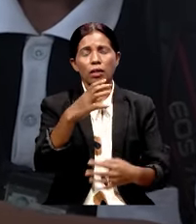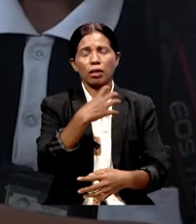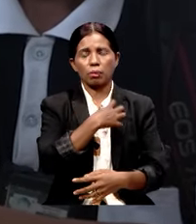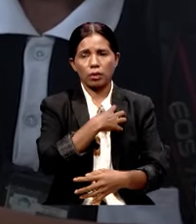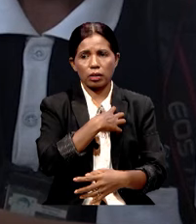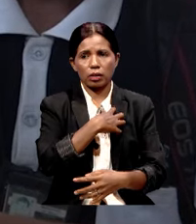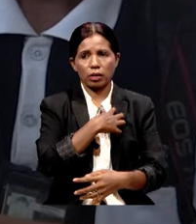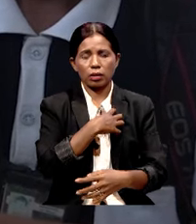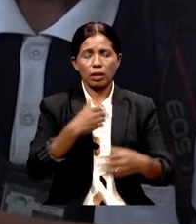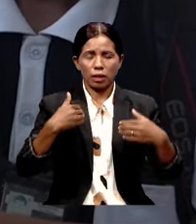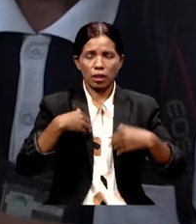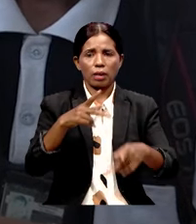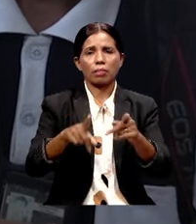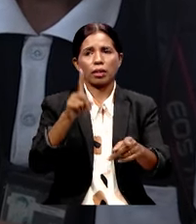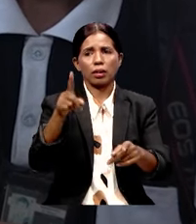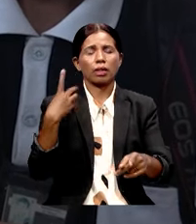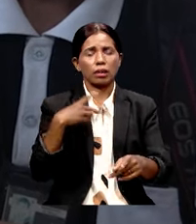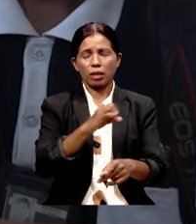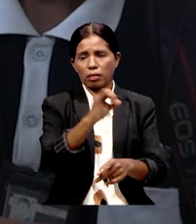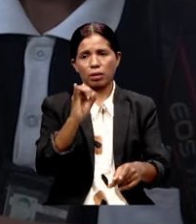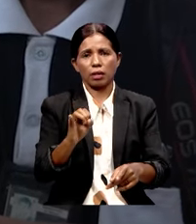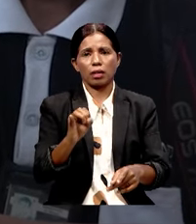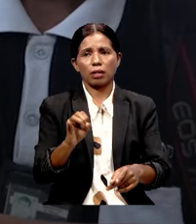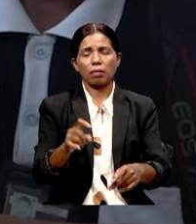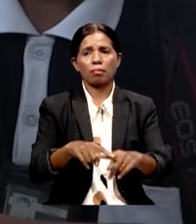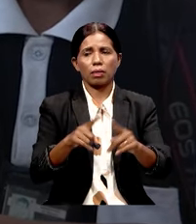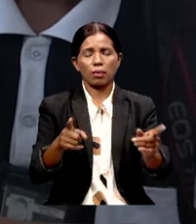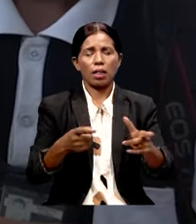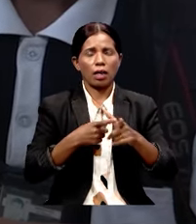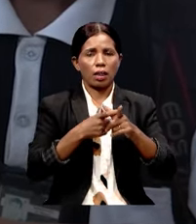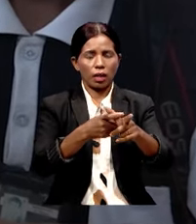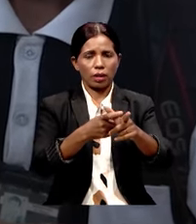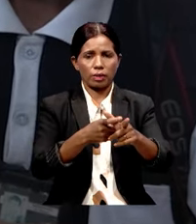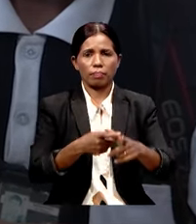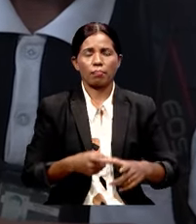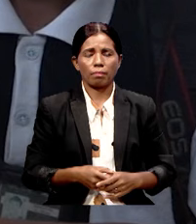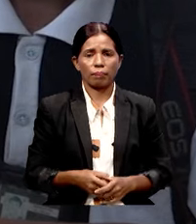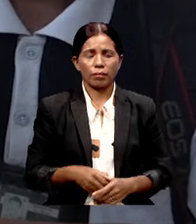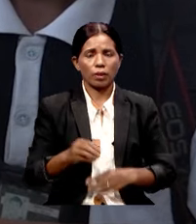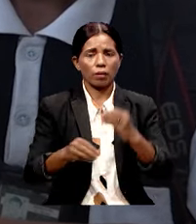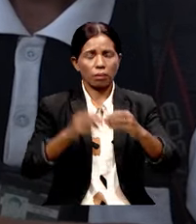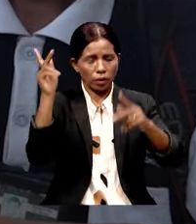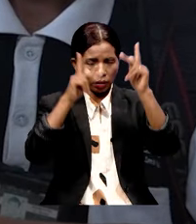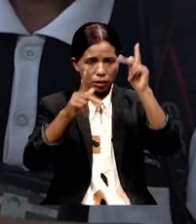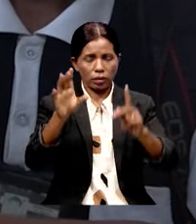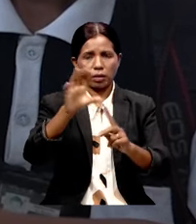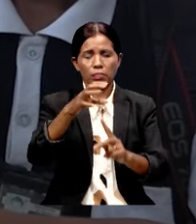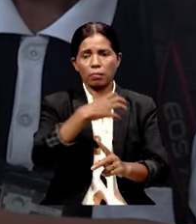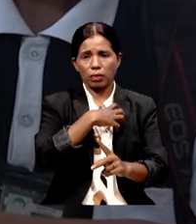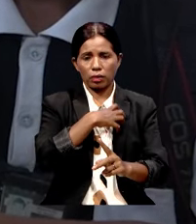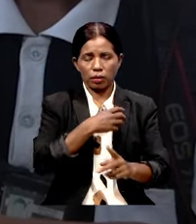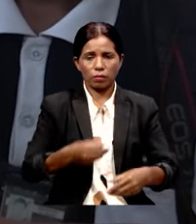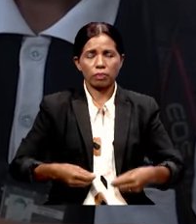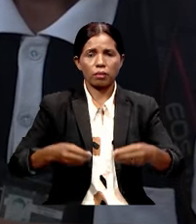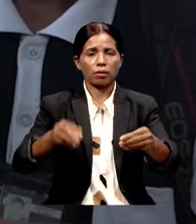la autor ida ma ka ida identifica ma be nia halai si asus fati relaciona o caso ne comando penetele se ato pedido